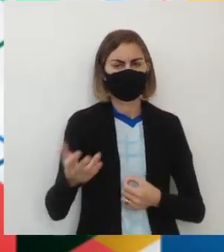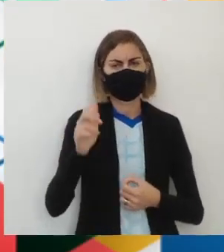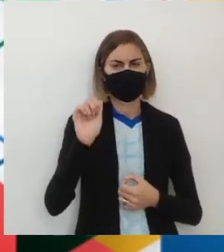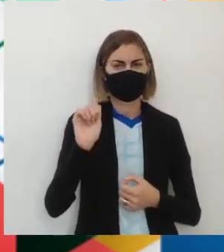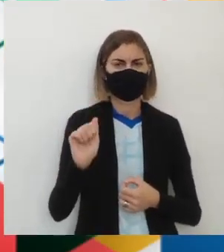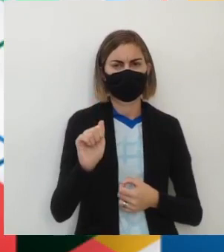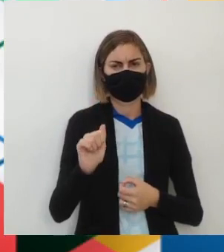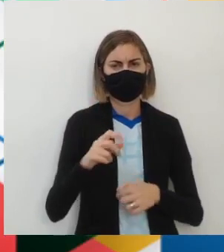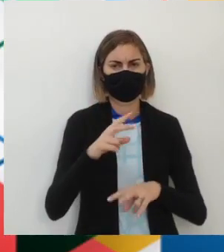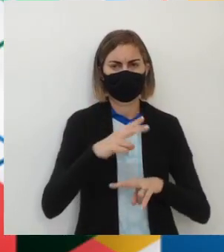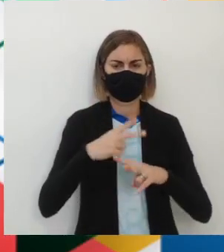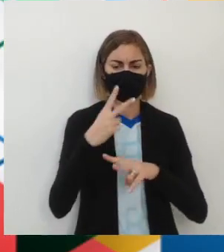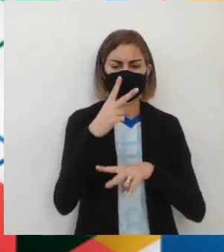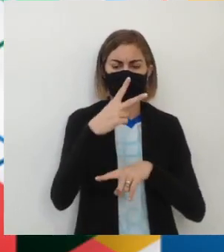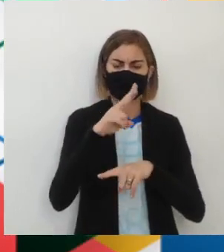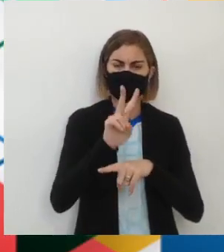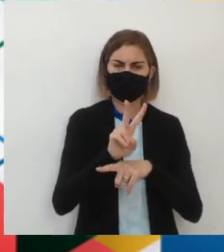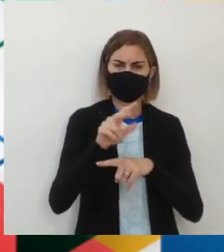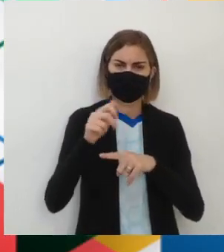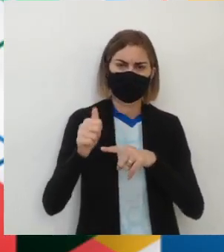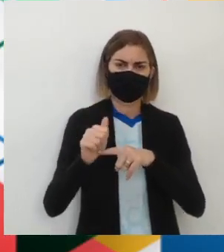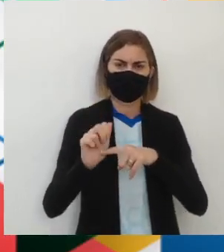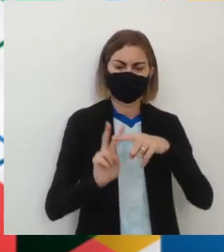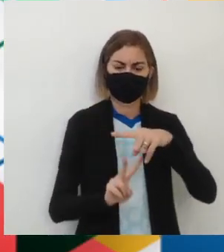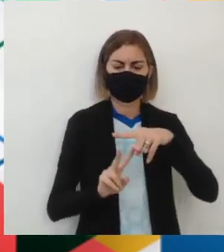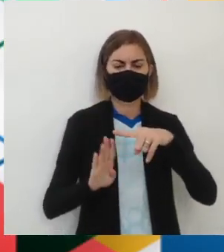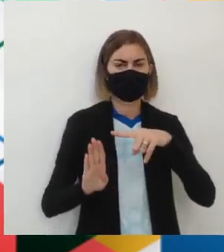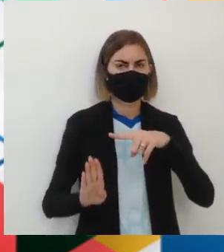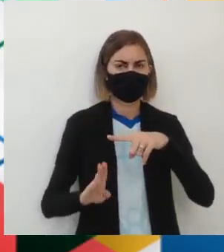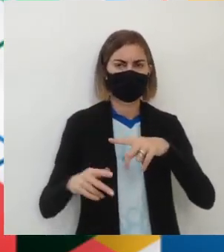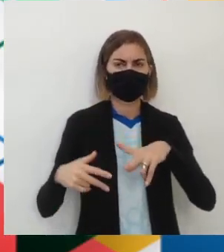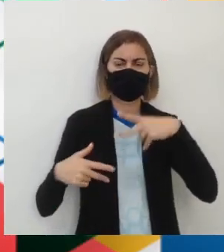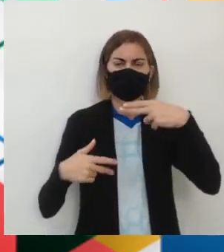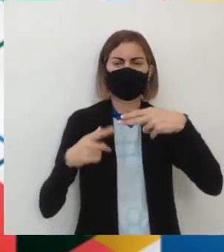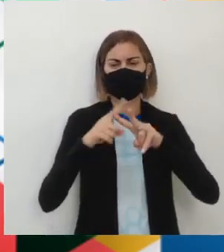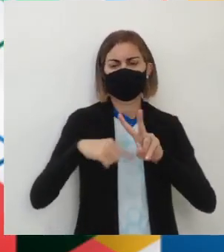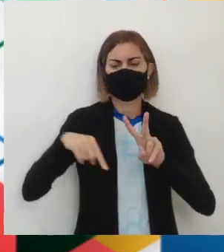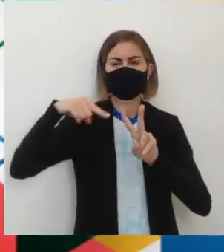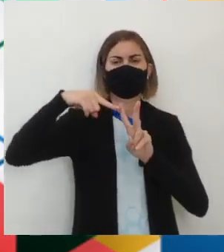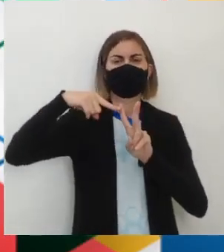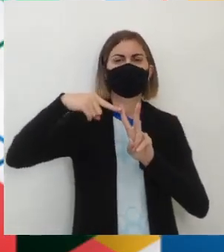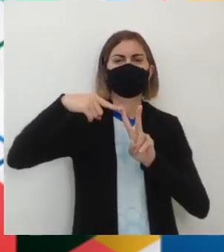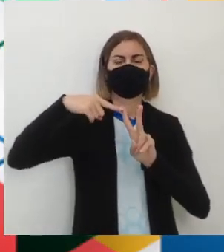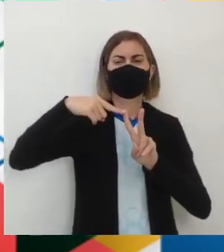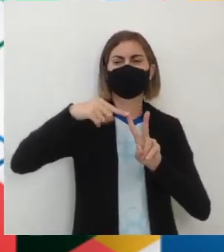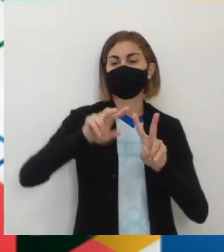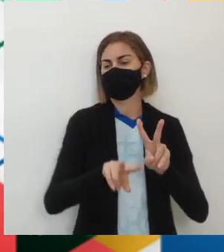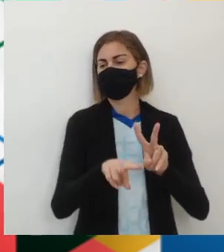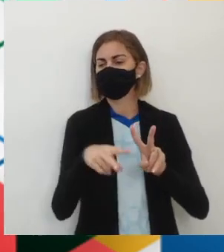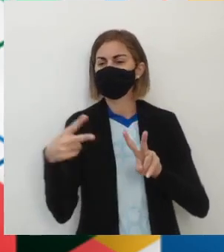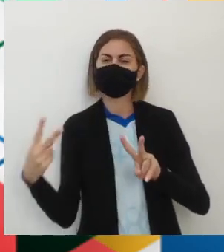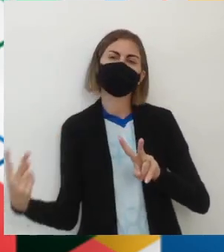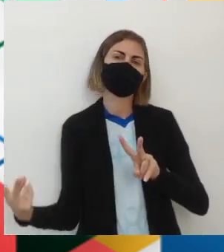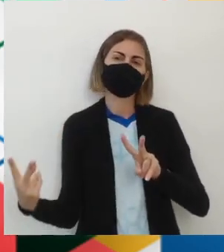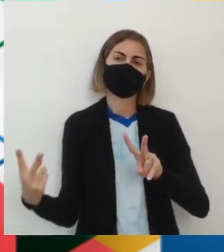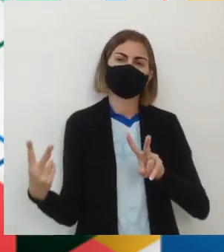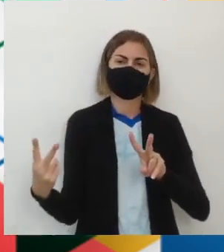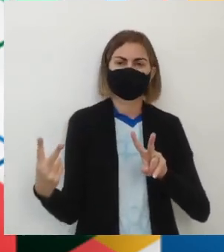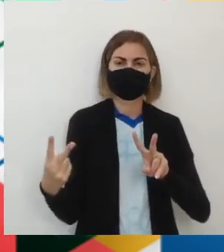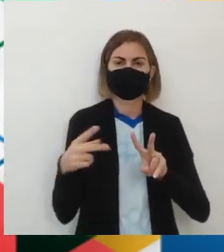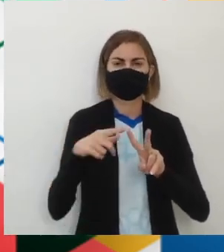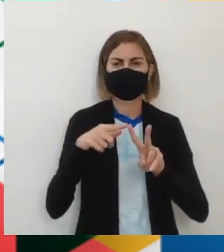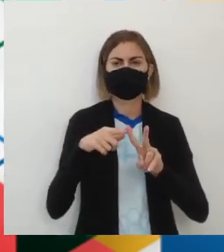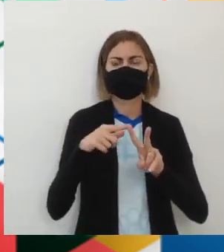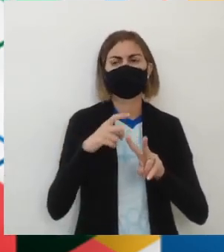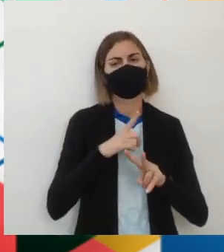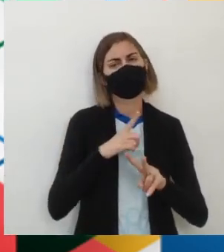A sobre a velocidade de um gás B é igual à raiz quadrada de quê? Do inverso dessas massas molares.